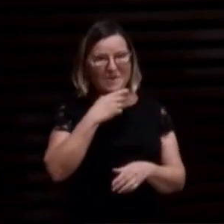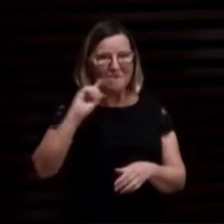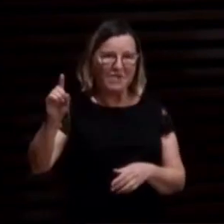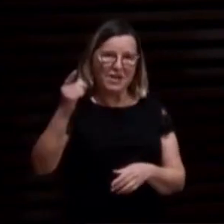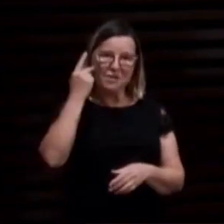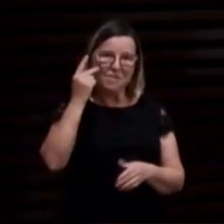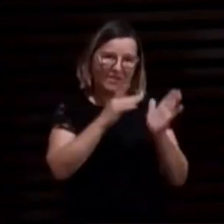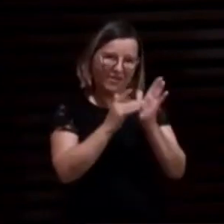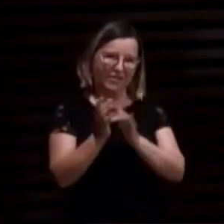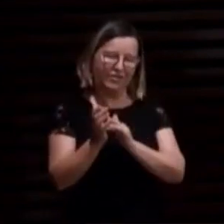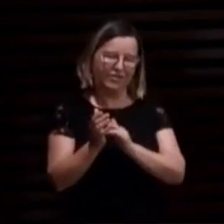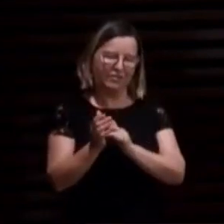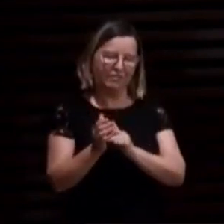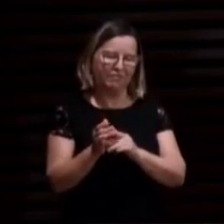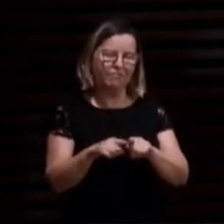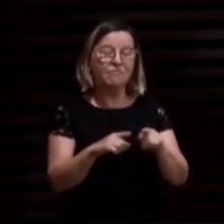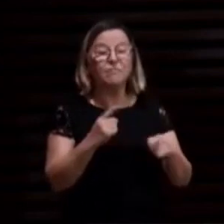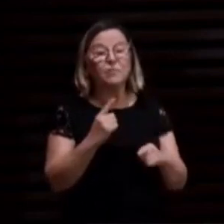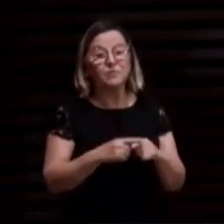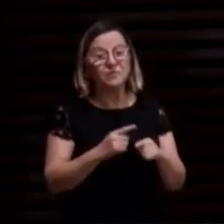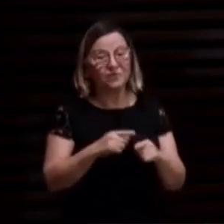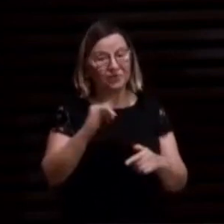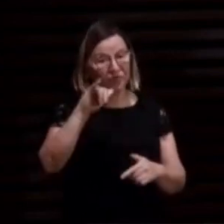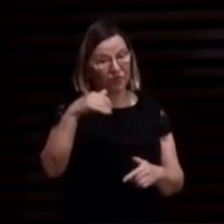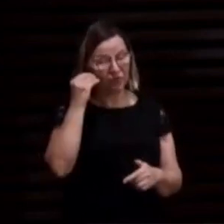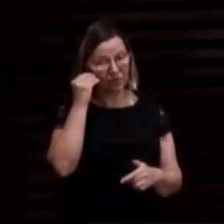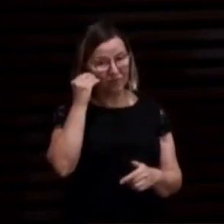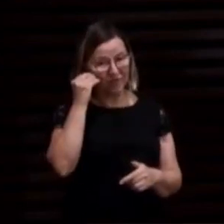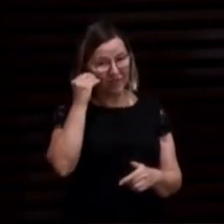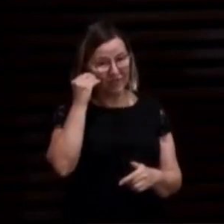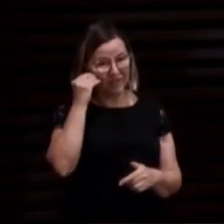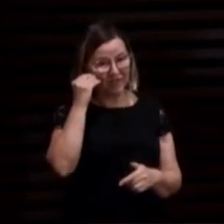o que levou Judas a trair Jesus?